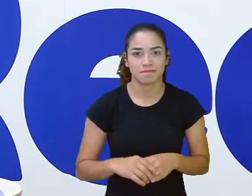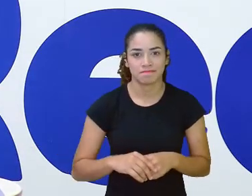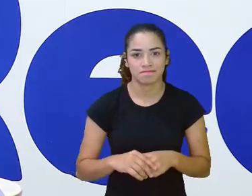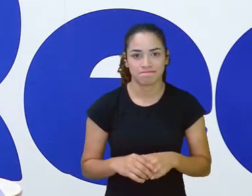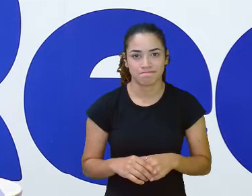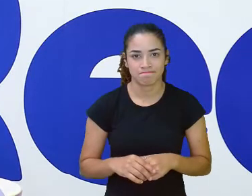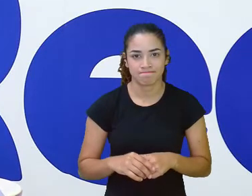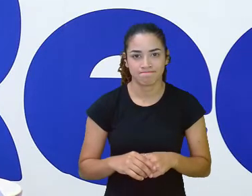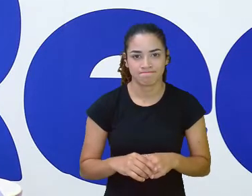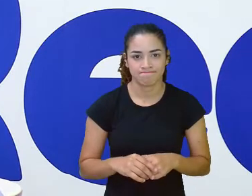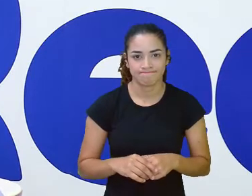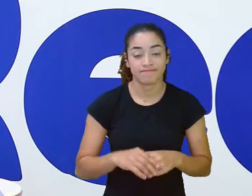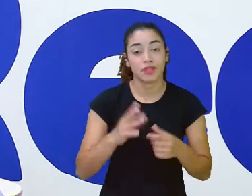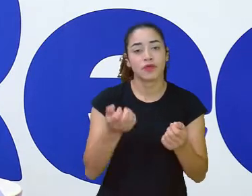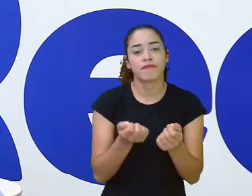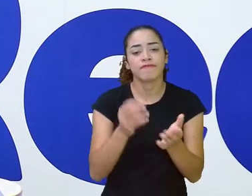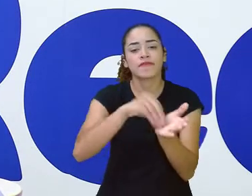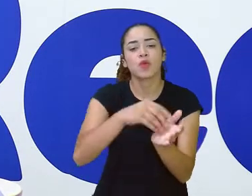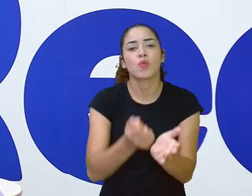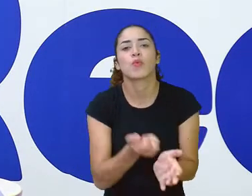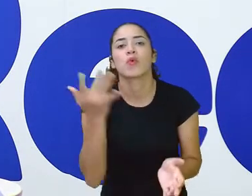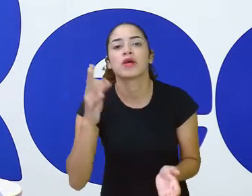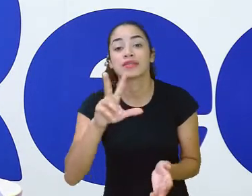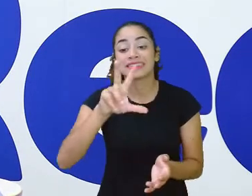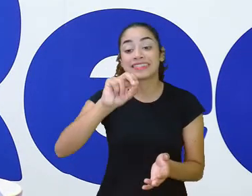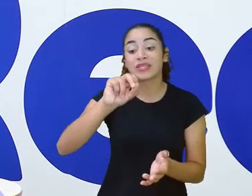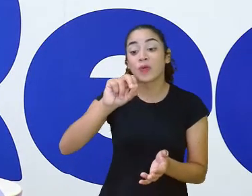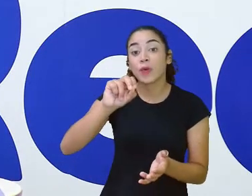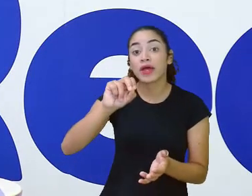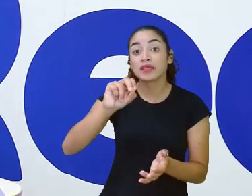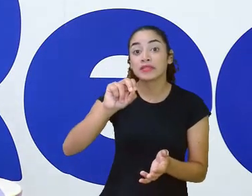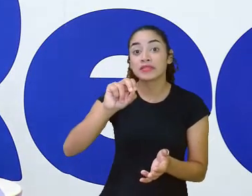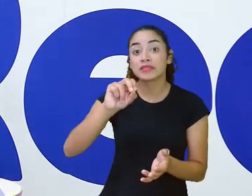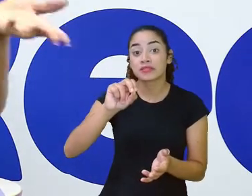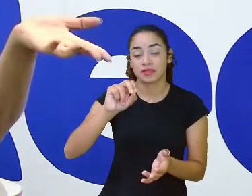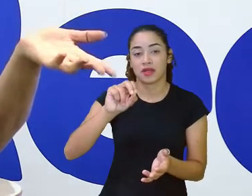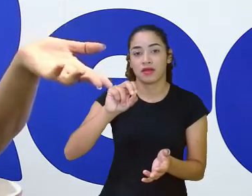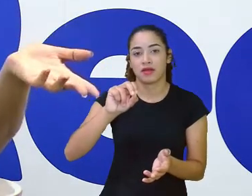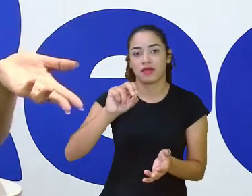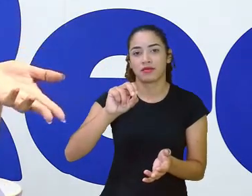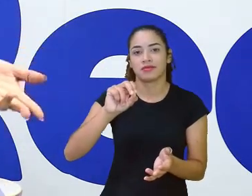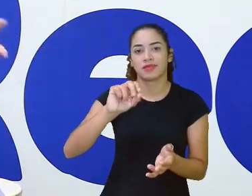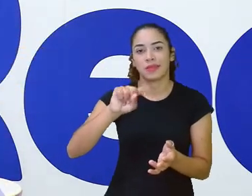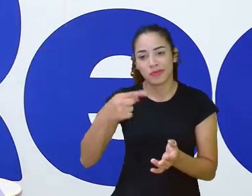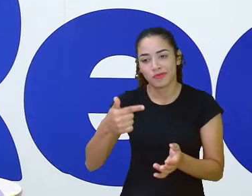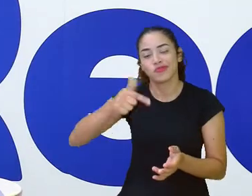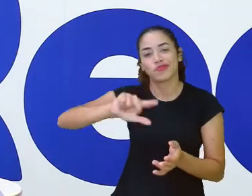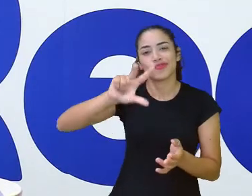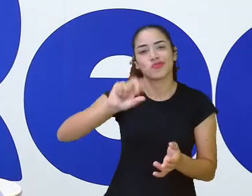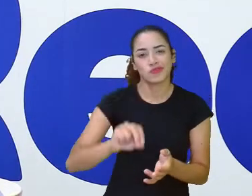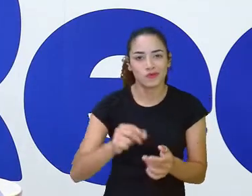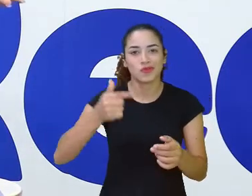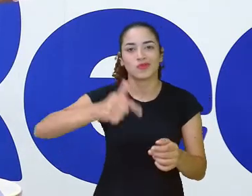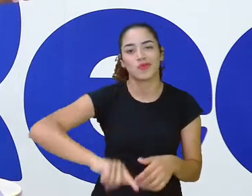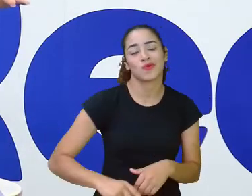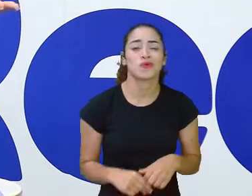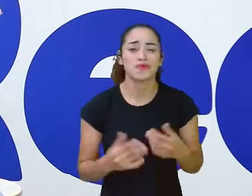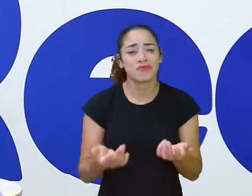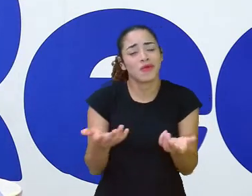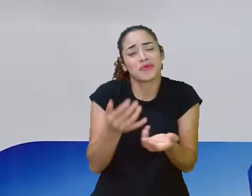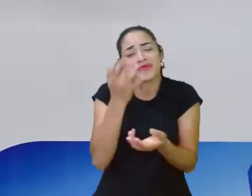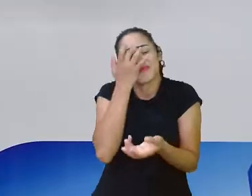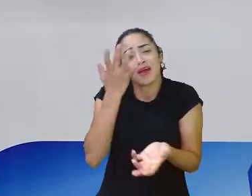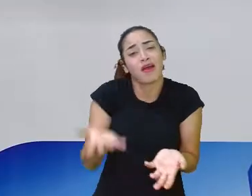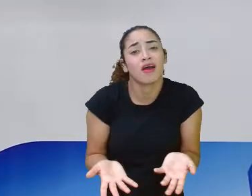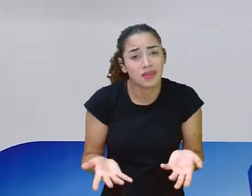seria os 2 de 50. Então, Olha colocando aí. 2 de cada aí, professora Kátia, tá muito fácil. Mas você Agora ficou. também já ajudou, né?